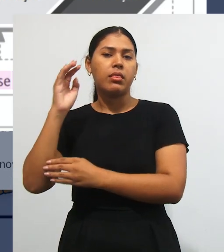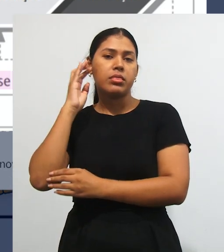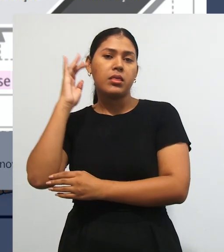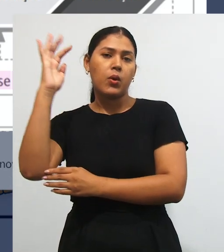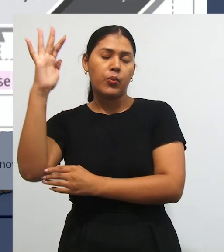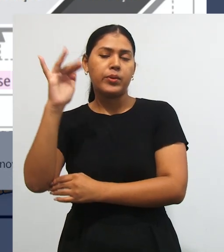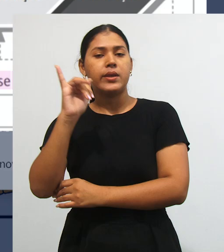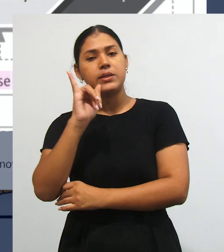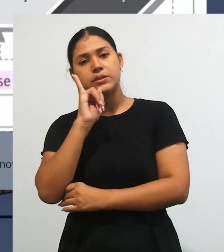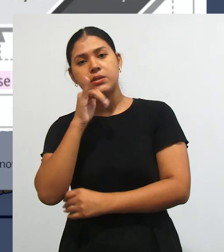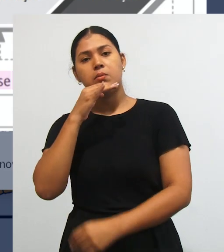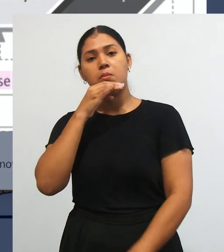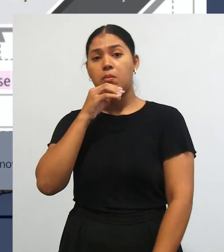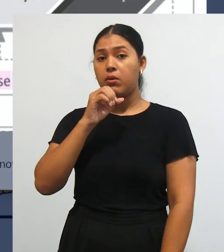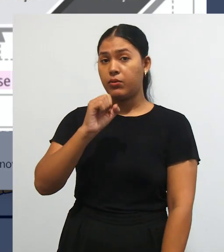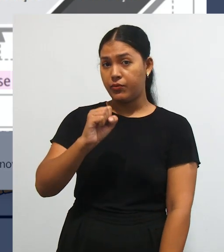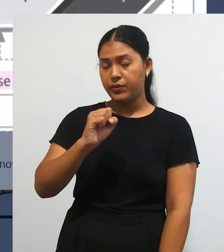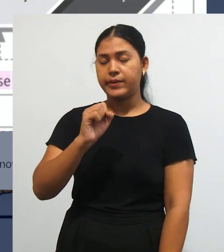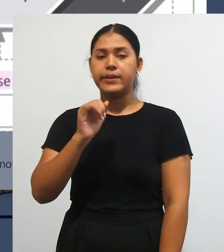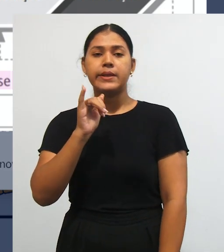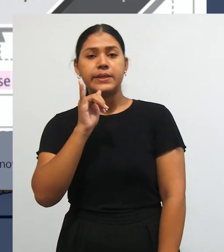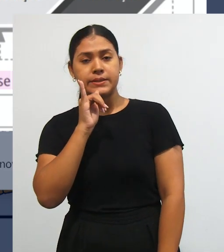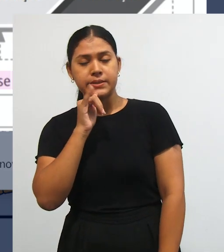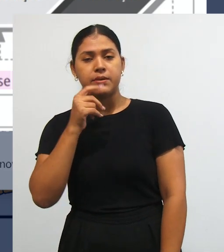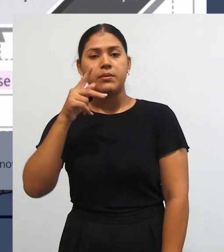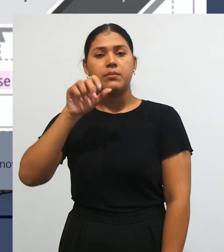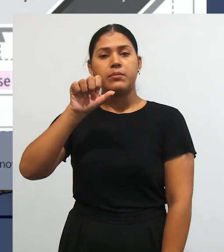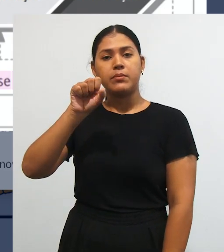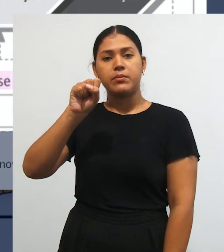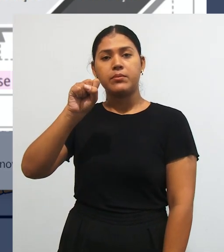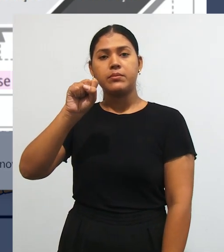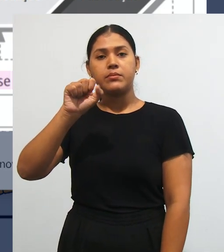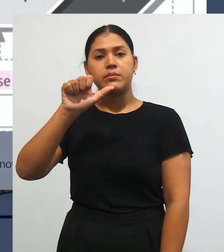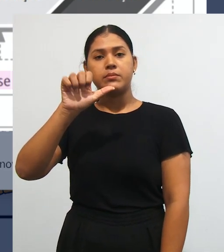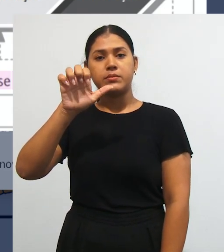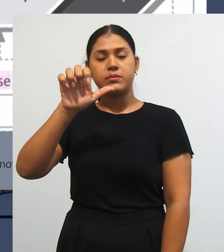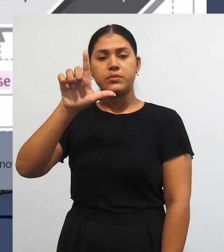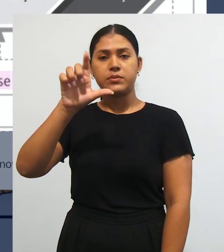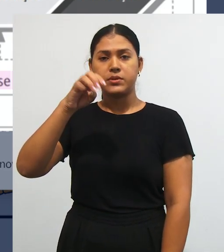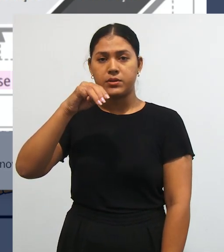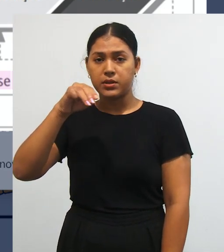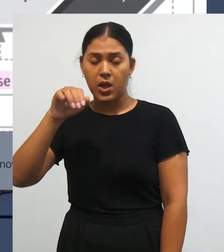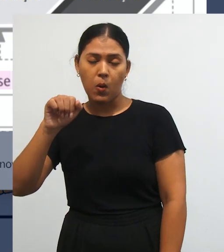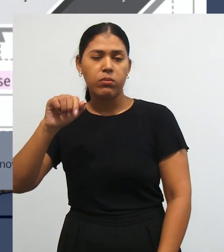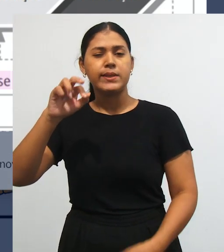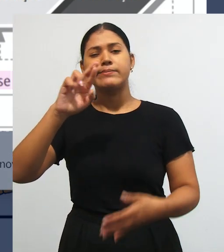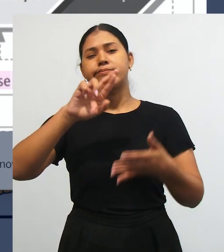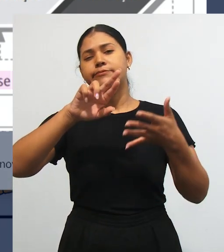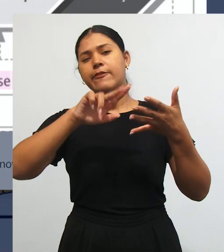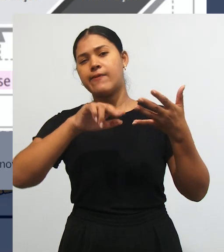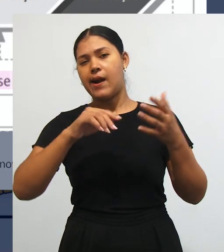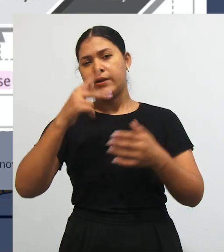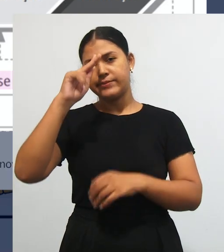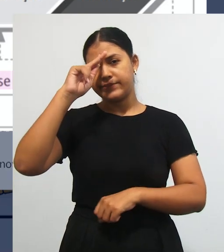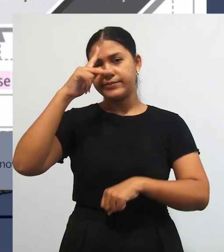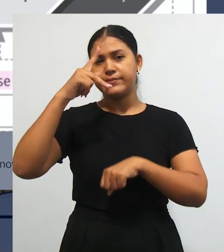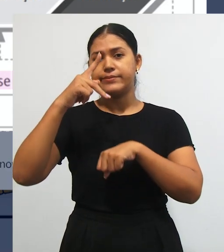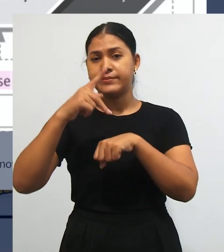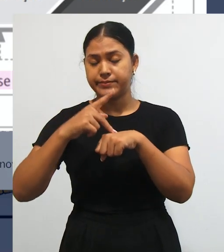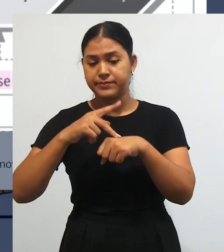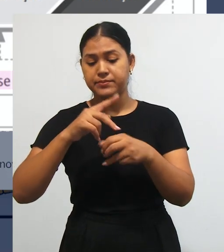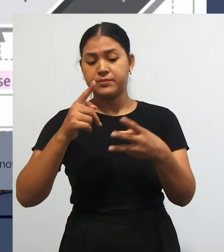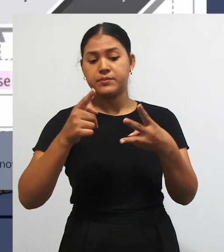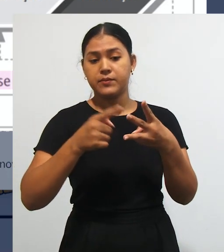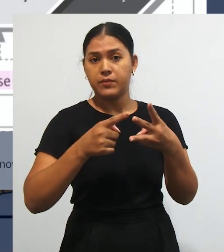Freire, do que fala Selma, do que fala o Pedro Demo, e aí você redige, né? Você vai escrever, você vai redigir